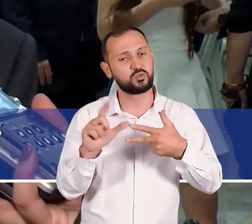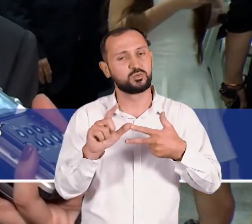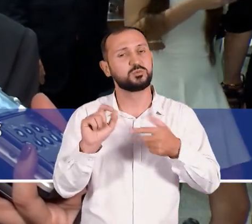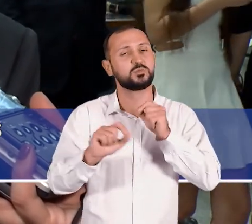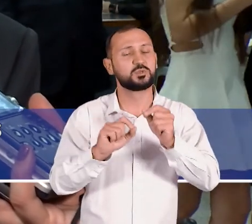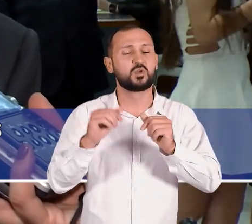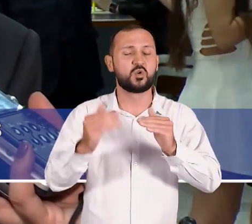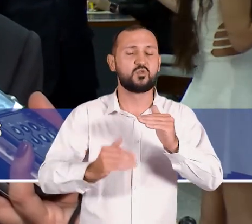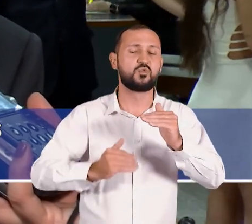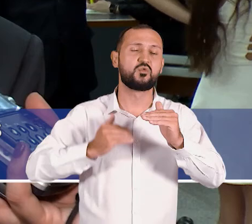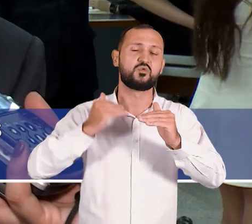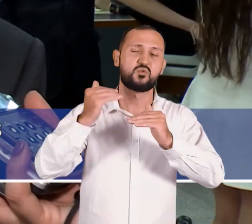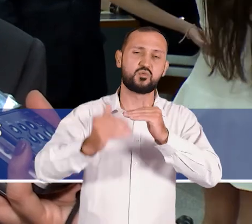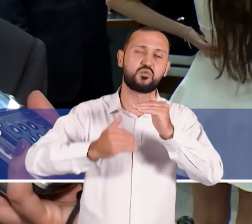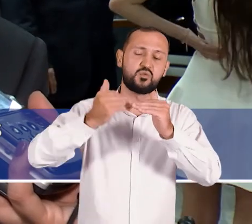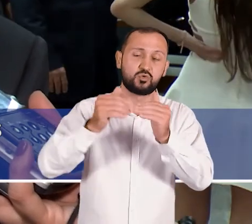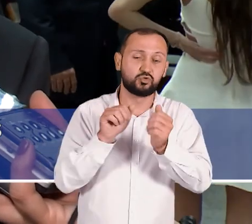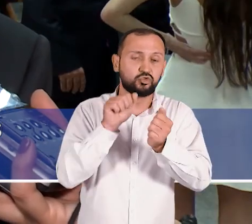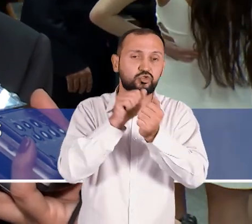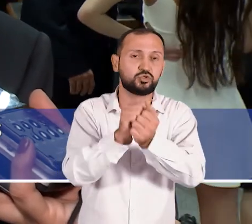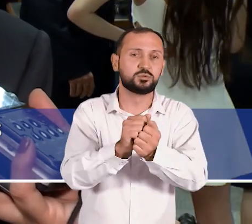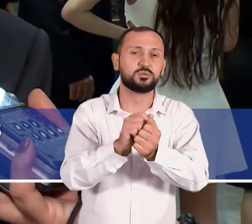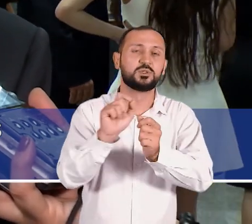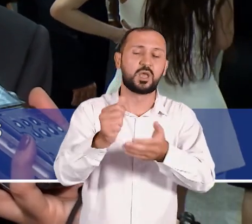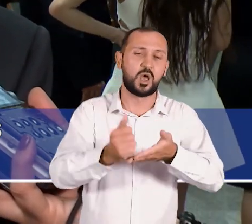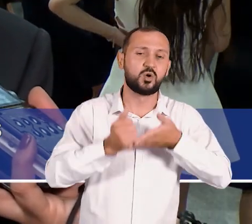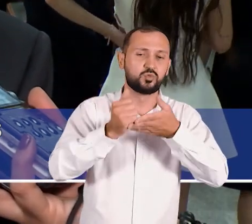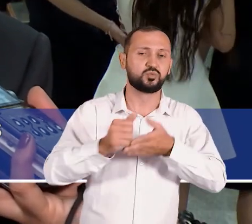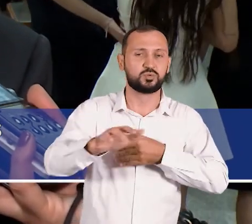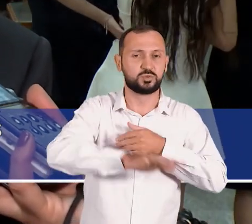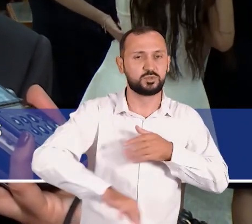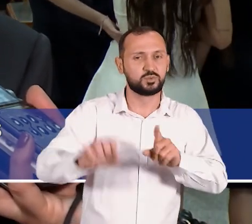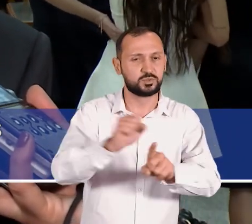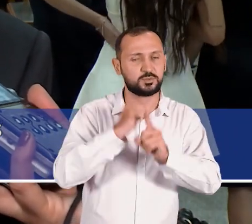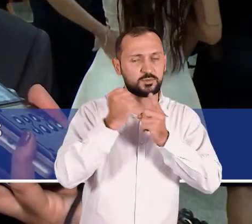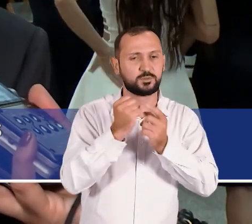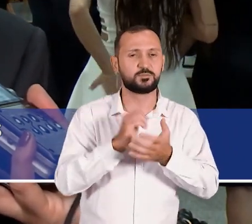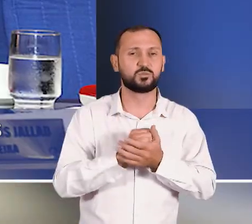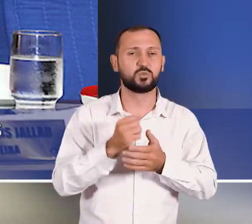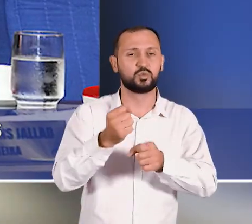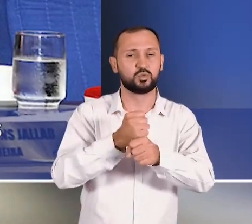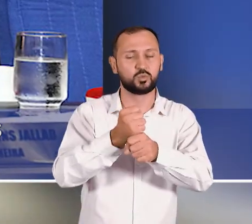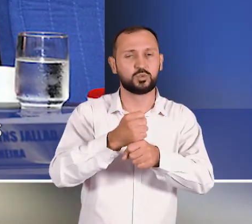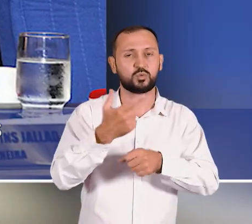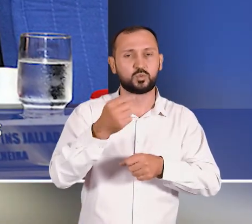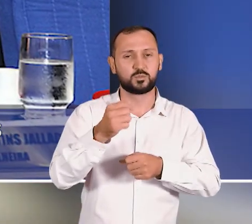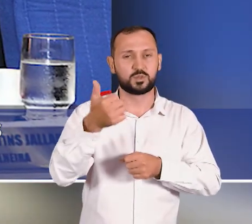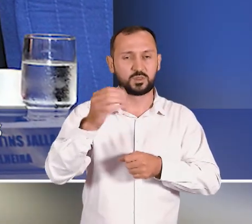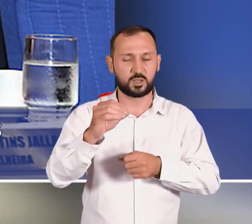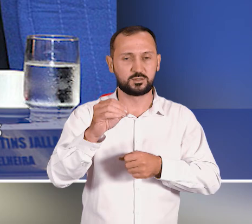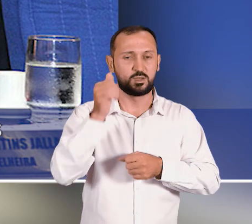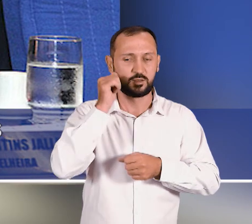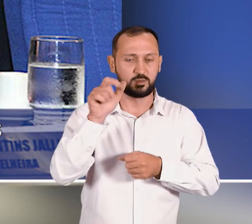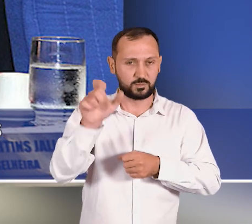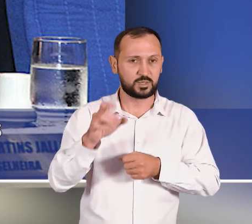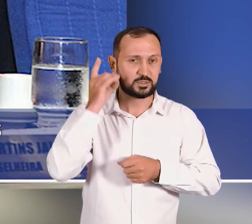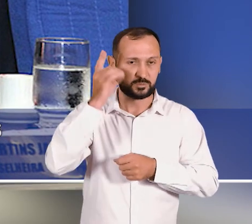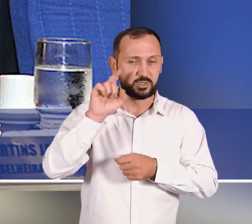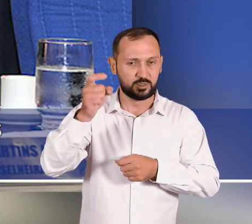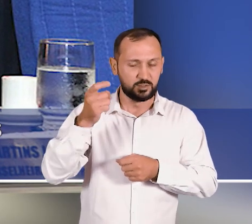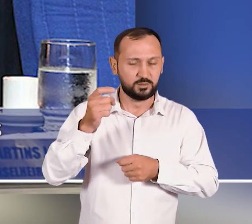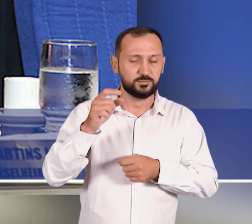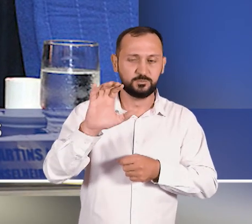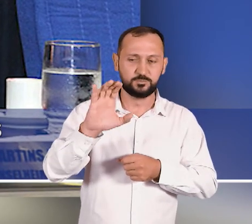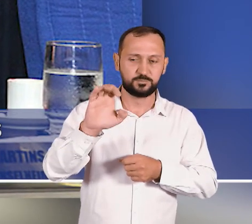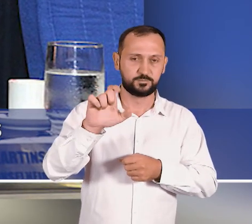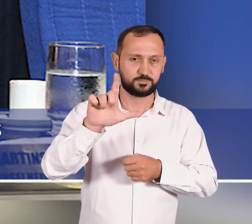Legislativo, para que desenvolvamos processos em conjunto que venham em benefício da sociedade. Em 2010, a ex-deputada estadual